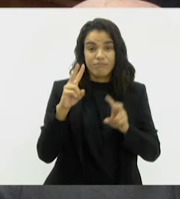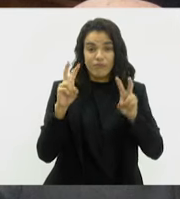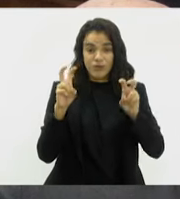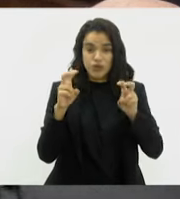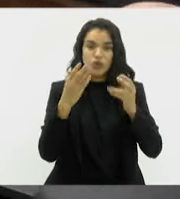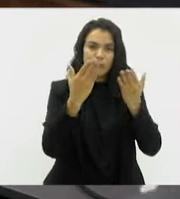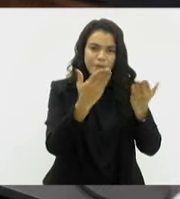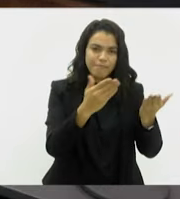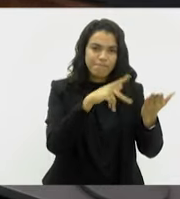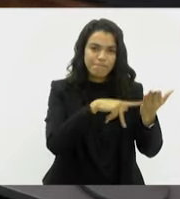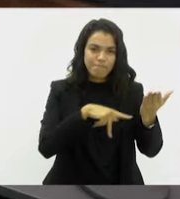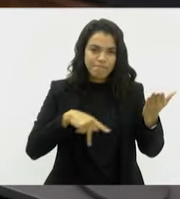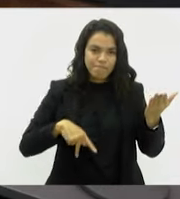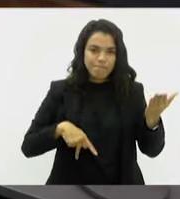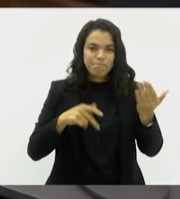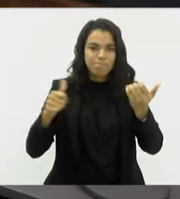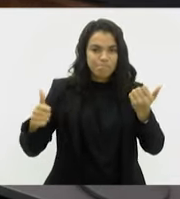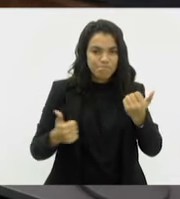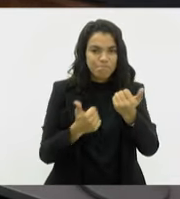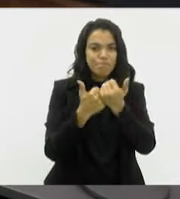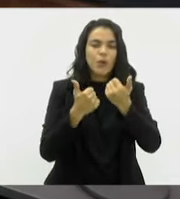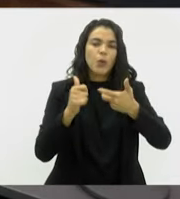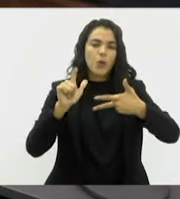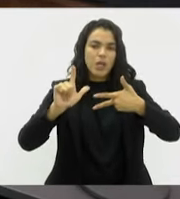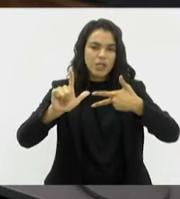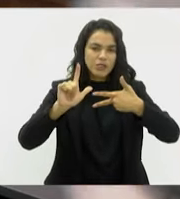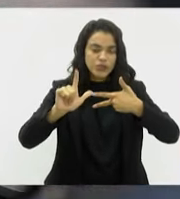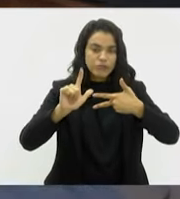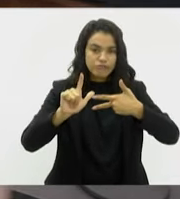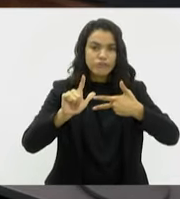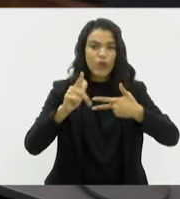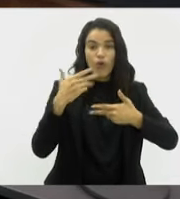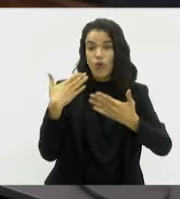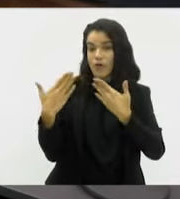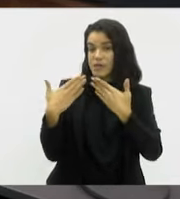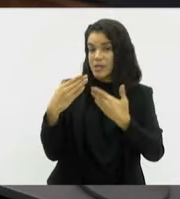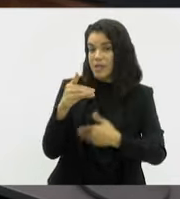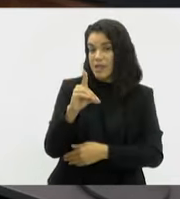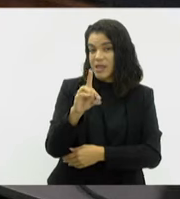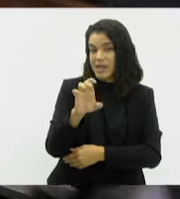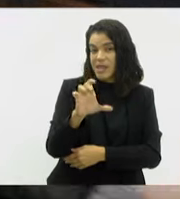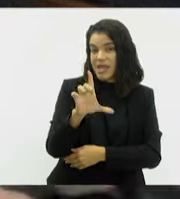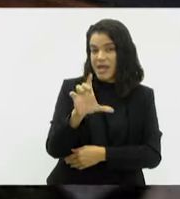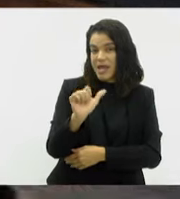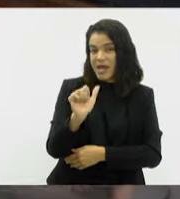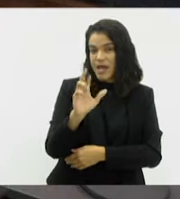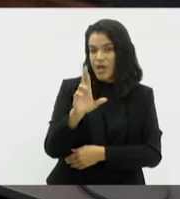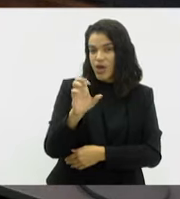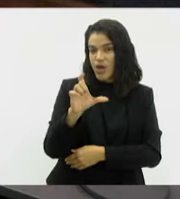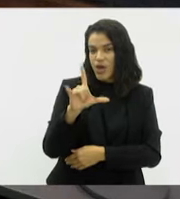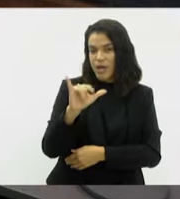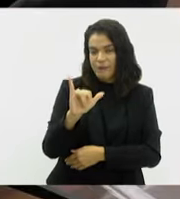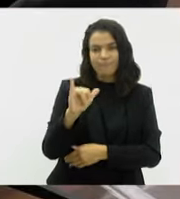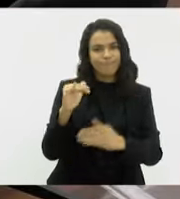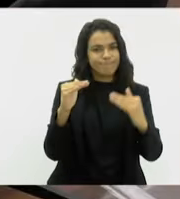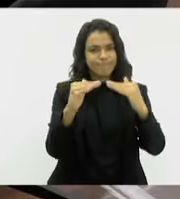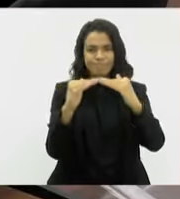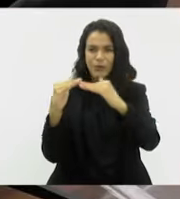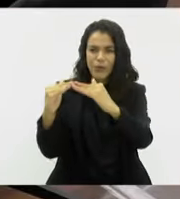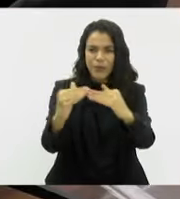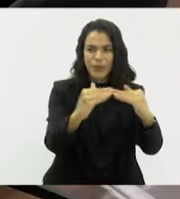Vossa Excelência sobre reforçar o poder legislativo. Estava falando aqui com o Delaroli, que chegou um pouco mais tarde. Todos nós estamos de acordo com